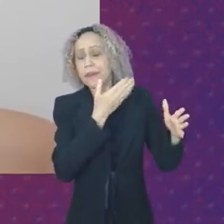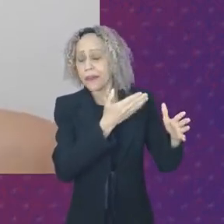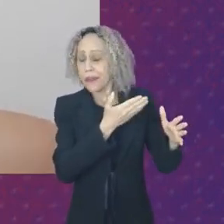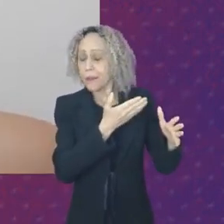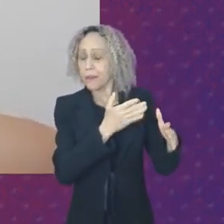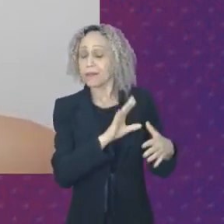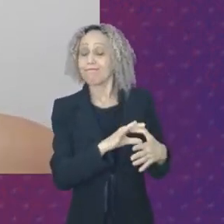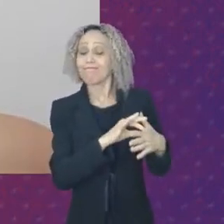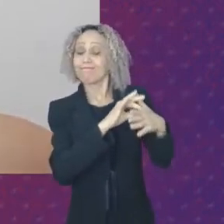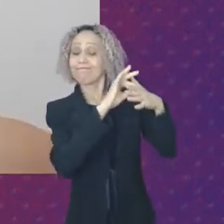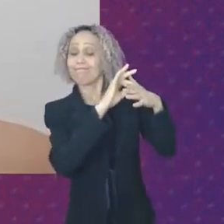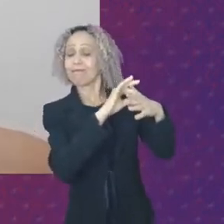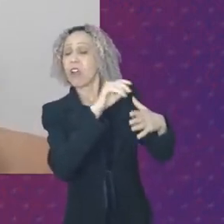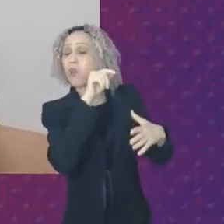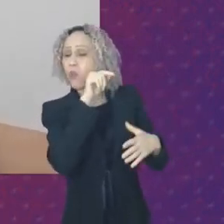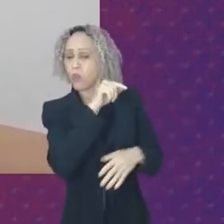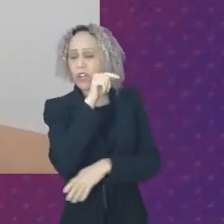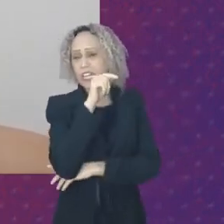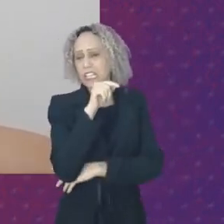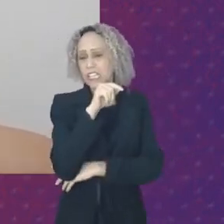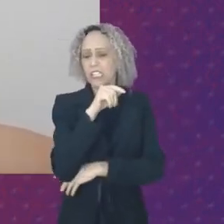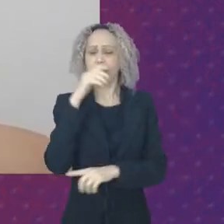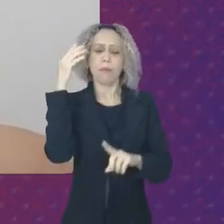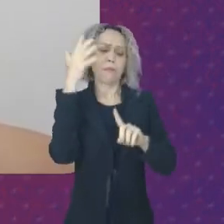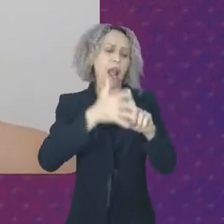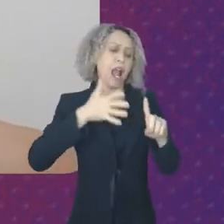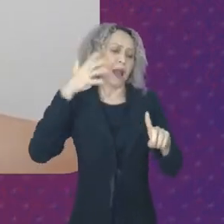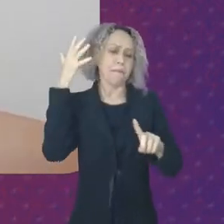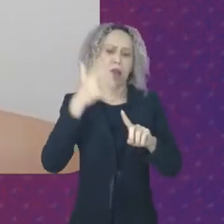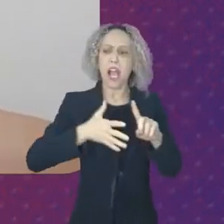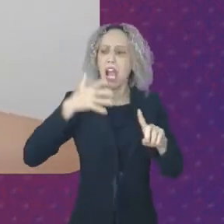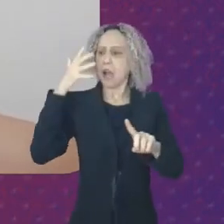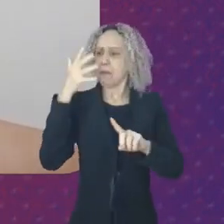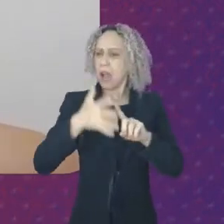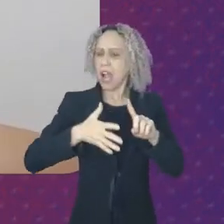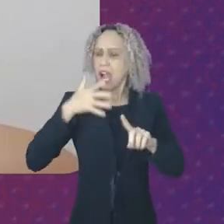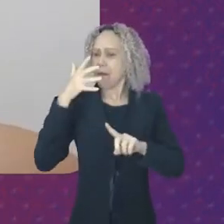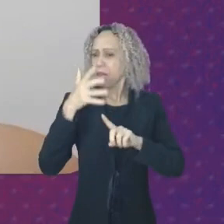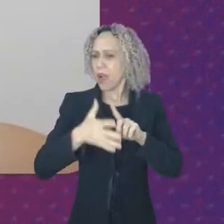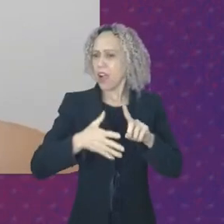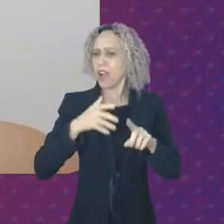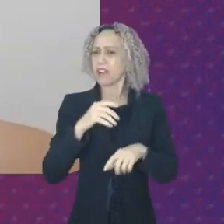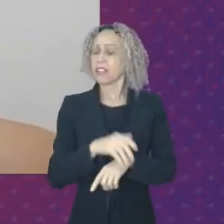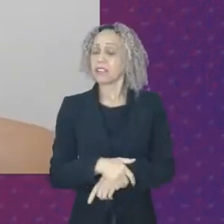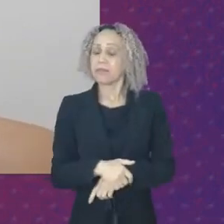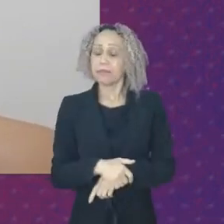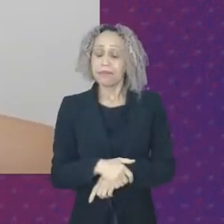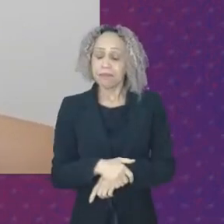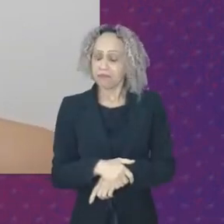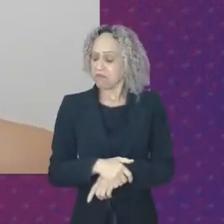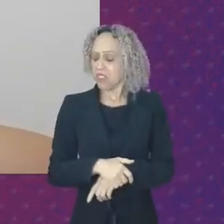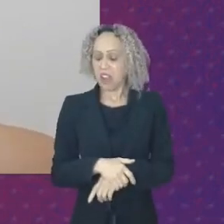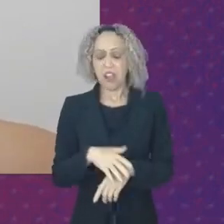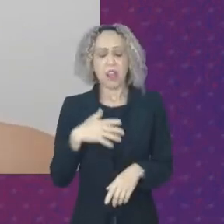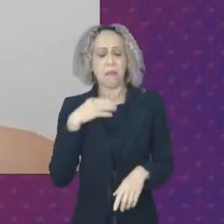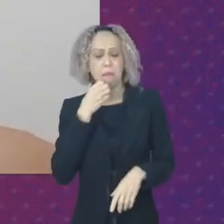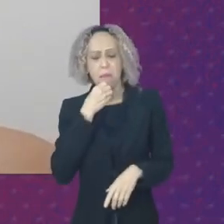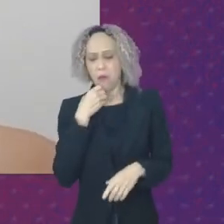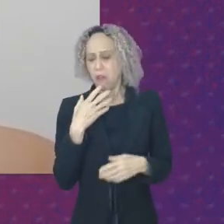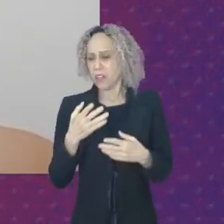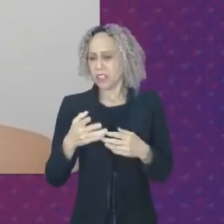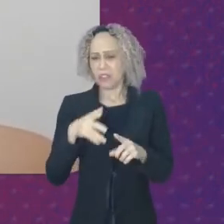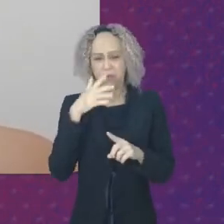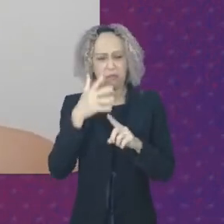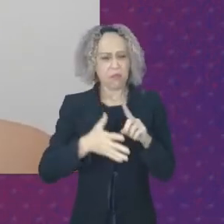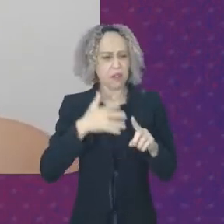que com frequência é percebido em meio à sociedade, né? Não consegue passar desapercebido, seja naquele território ou